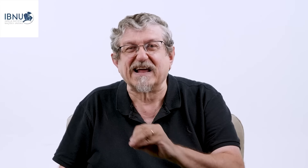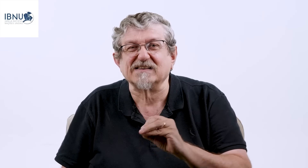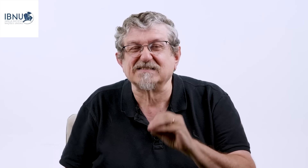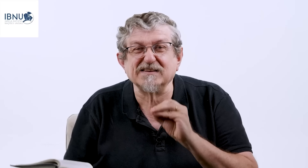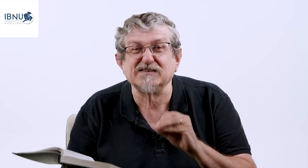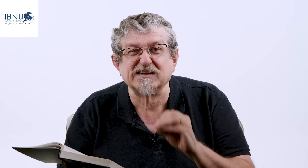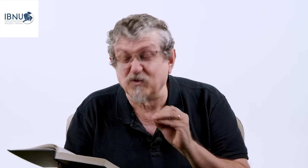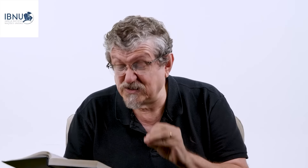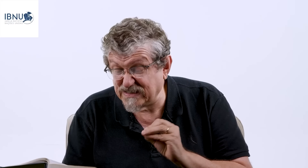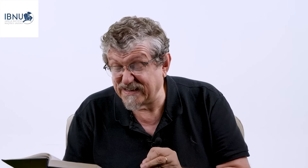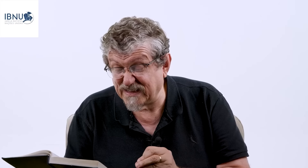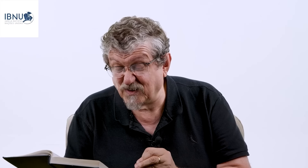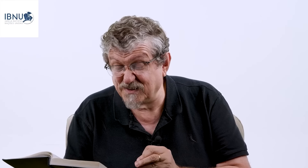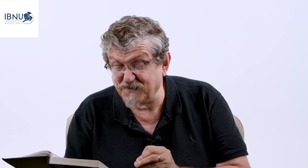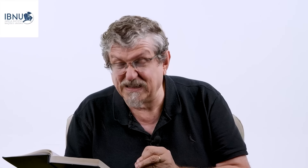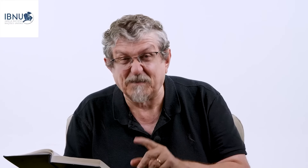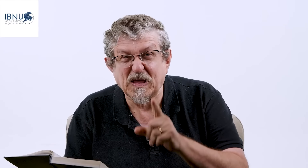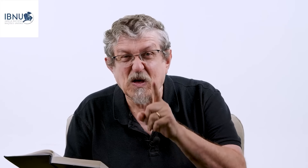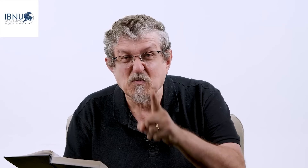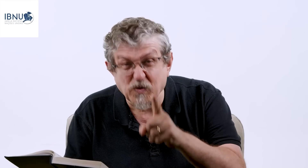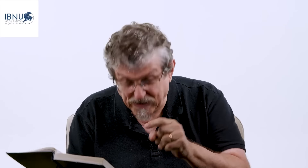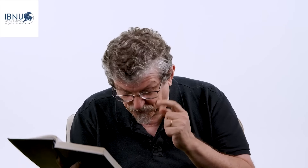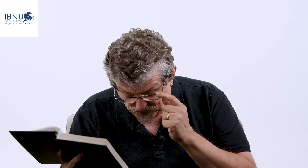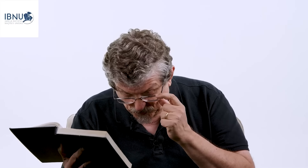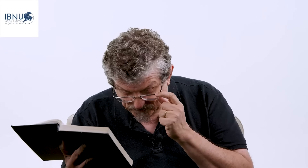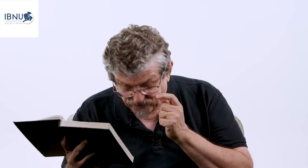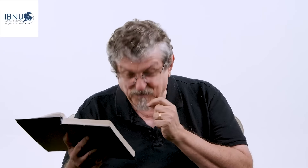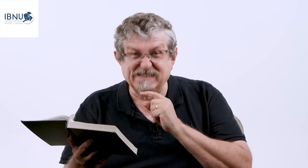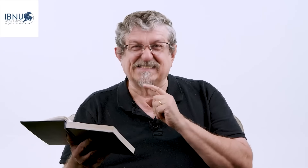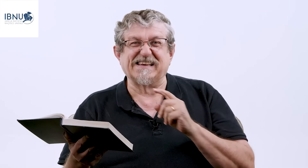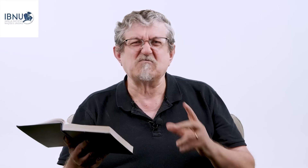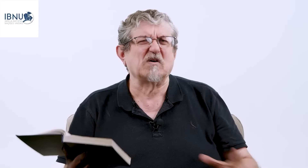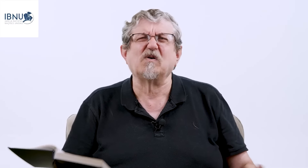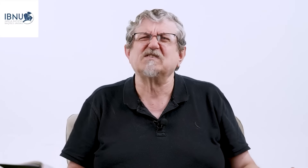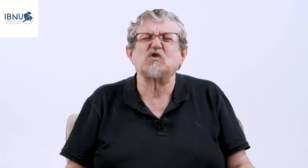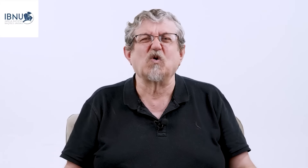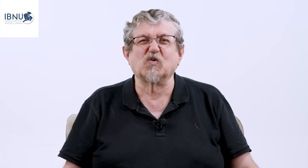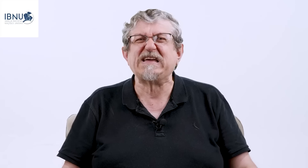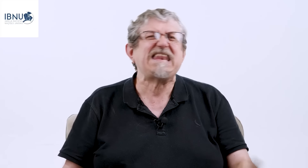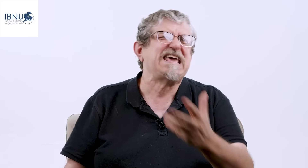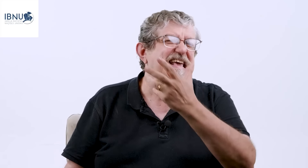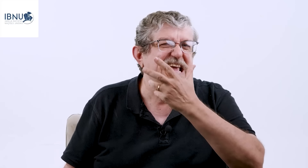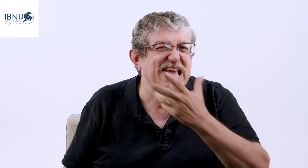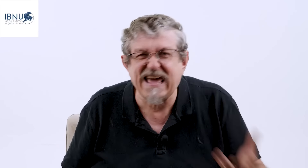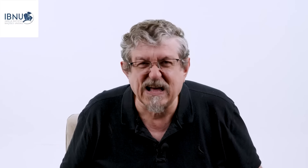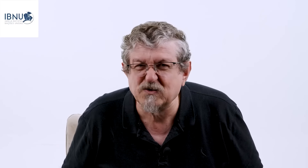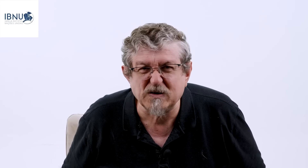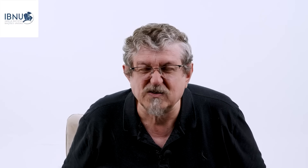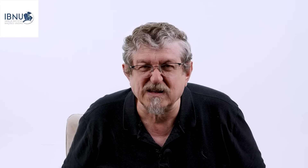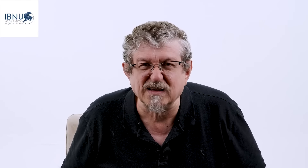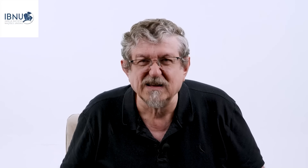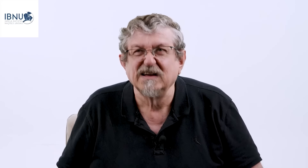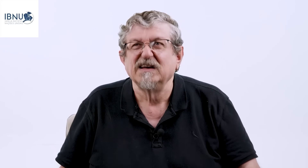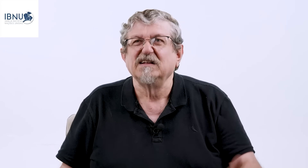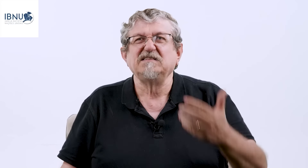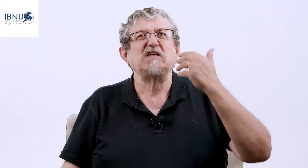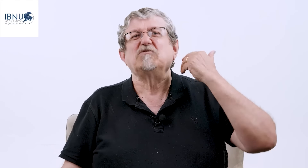da graça extraordinária na nossa vida. Por isso, olha o que o texto vai dizer, uma coisa de louco, que ninguém